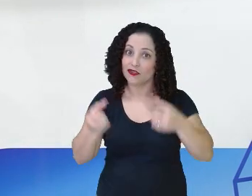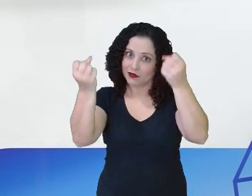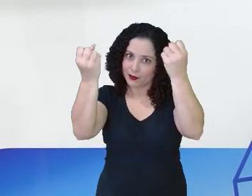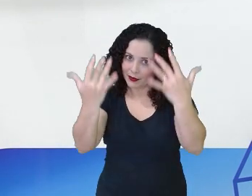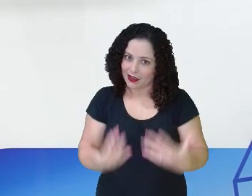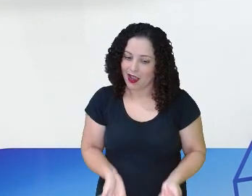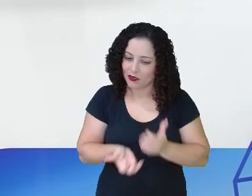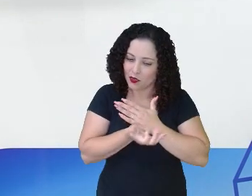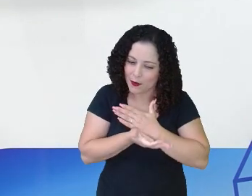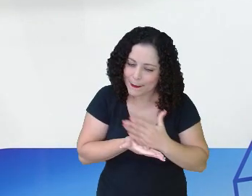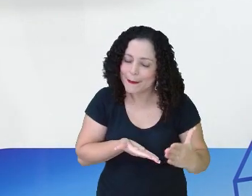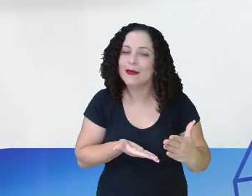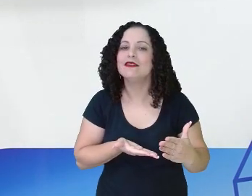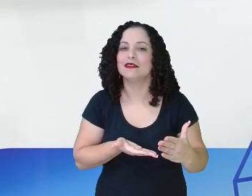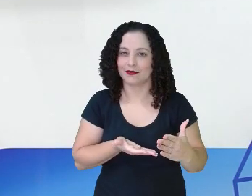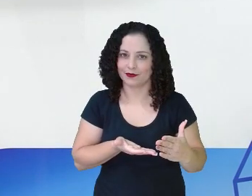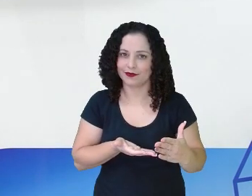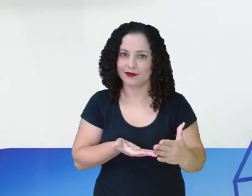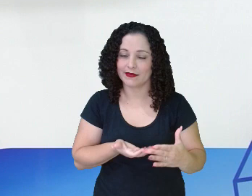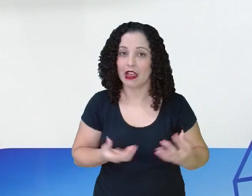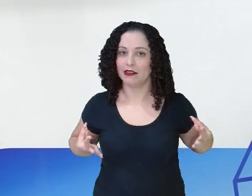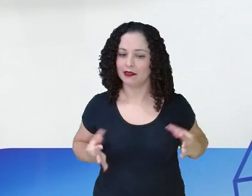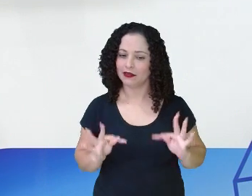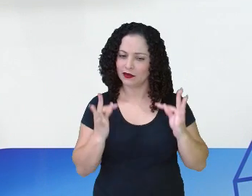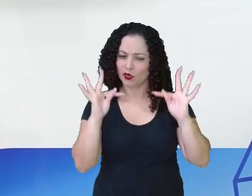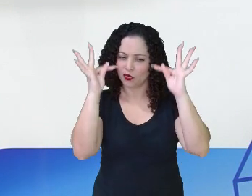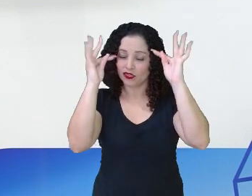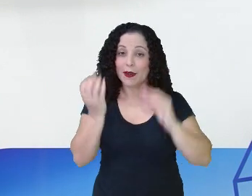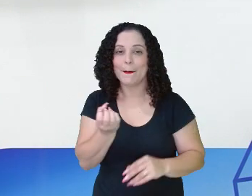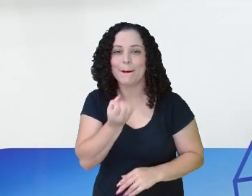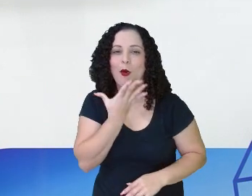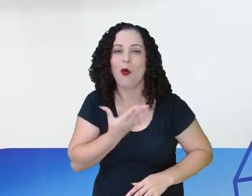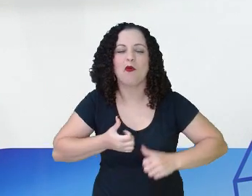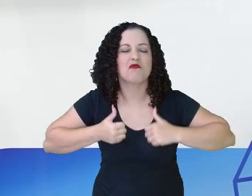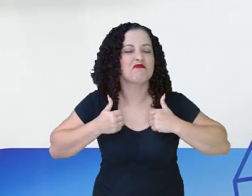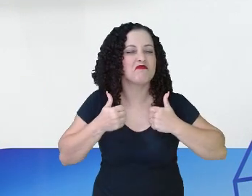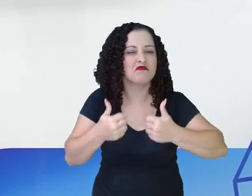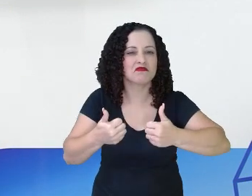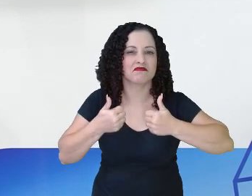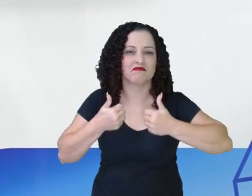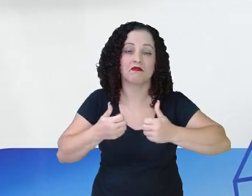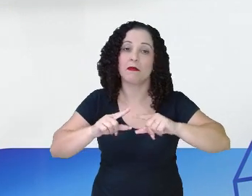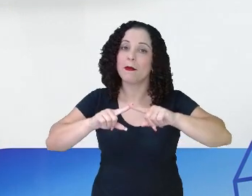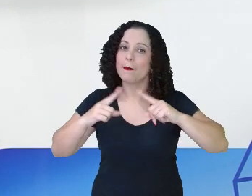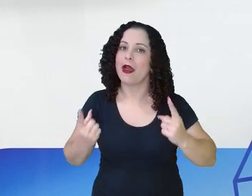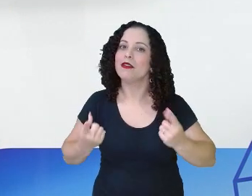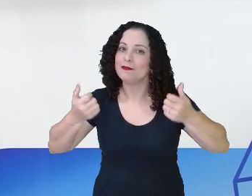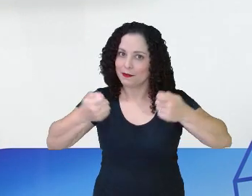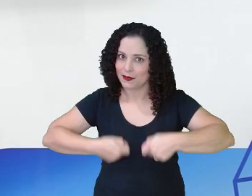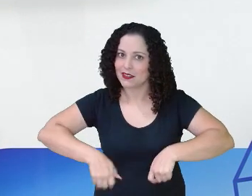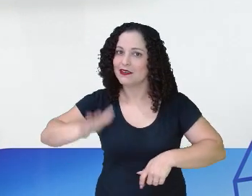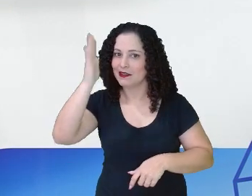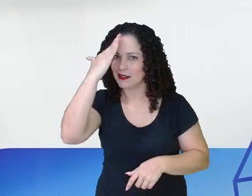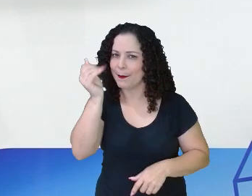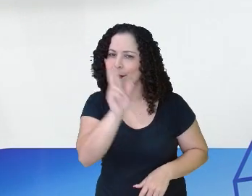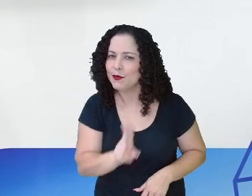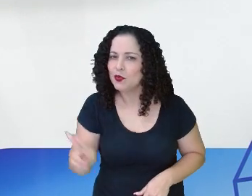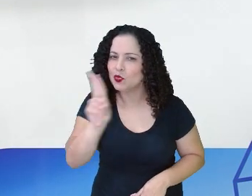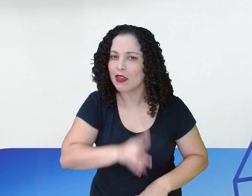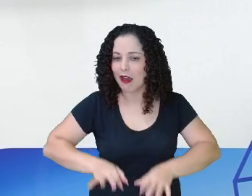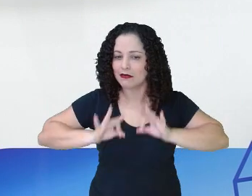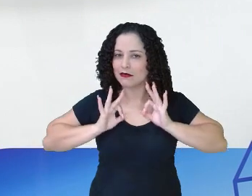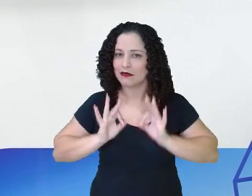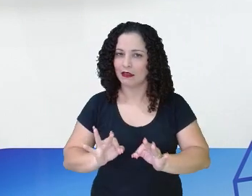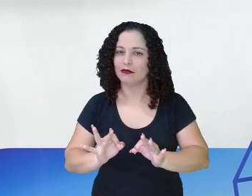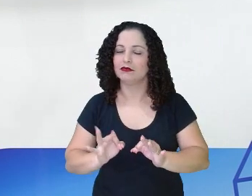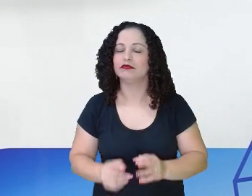aula, minha gente, tecnologia é bom demais, só que a gente precisa saber como utilizar ela.